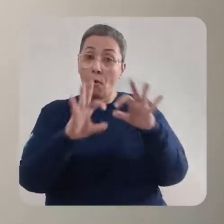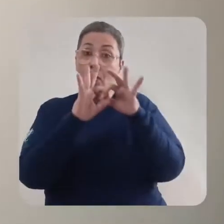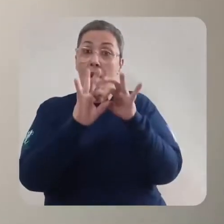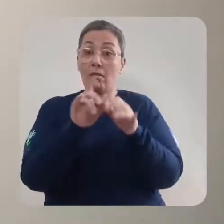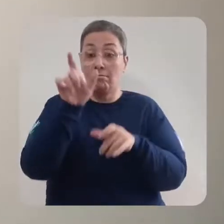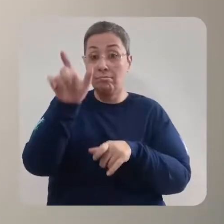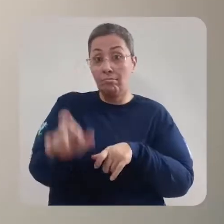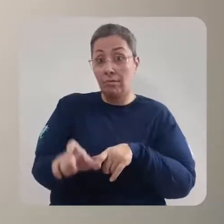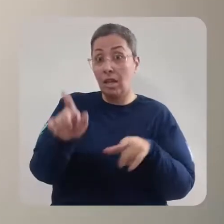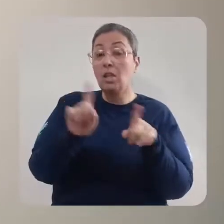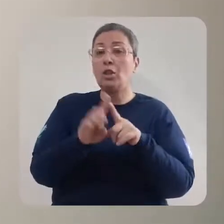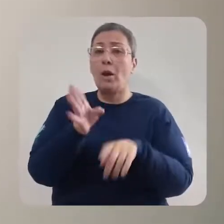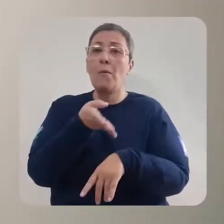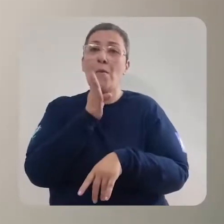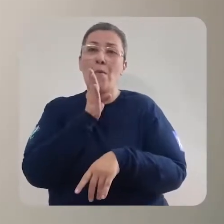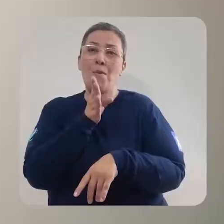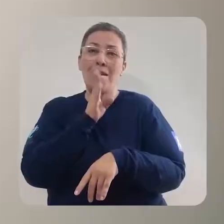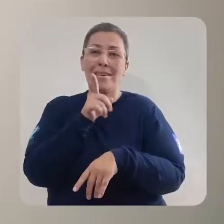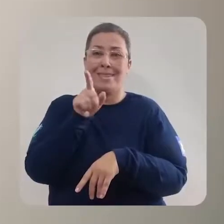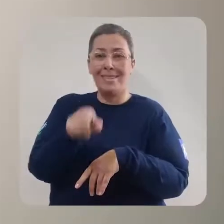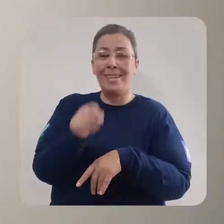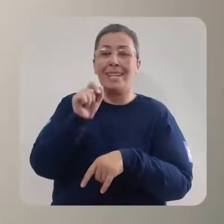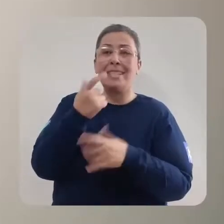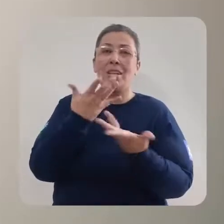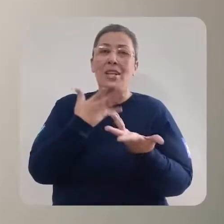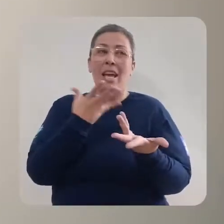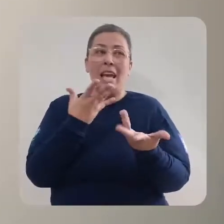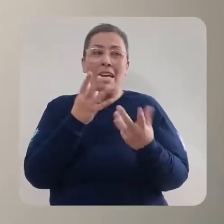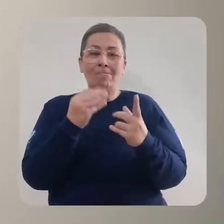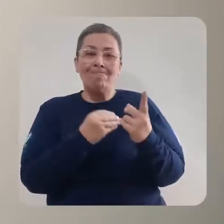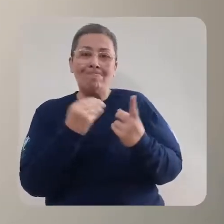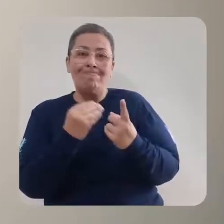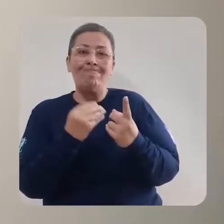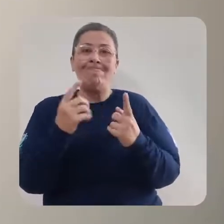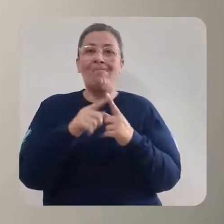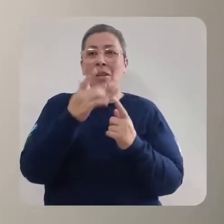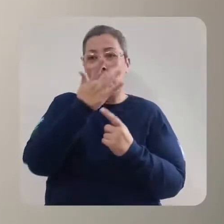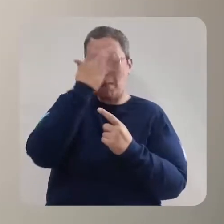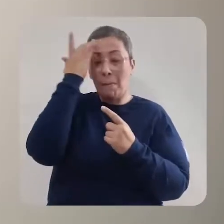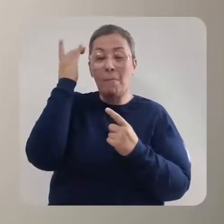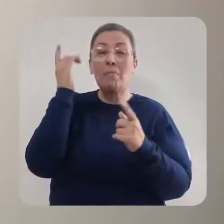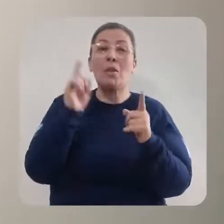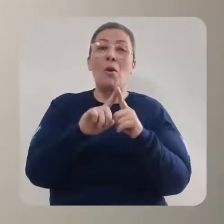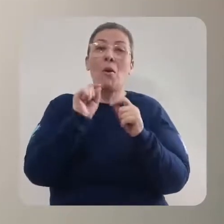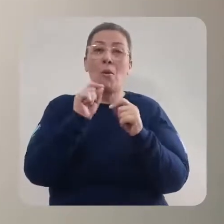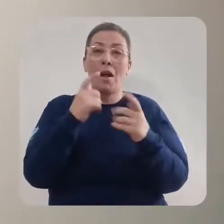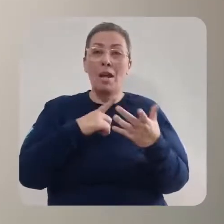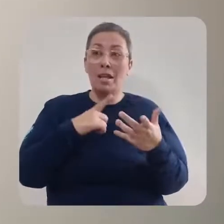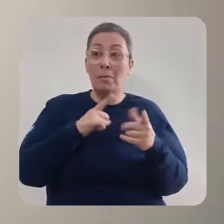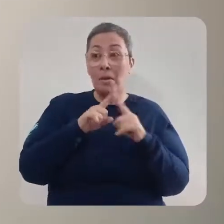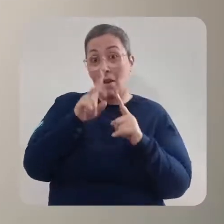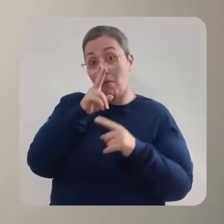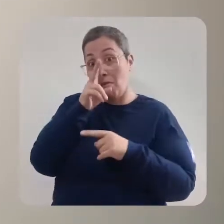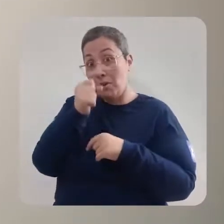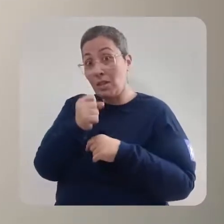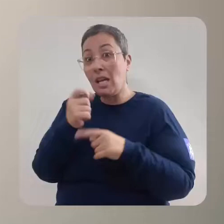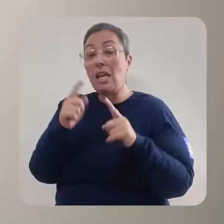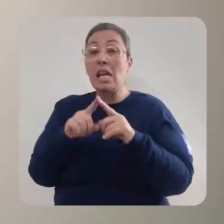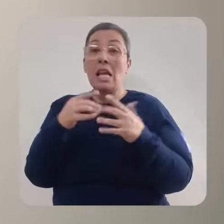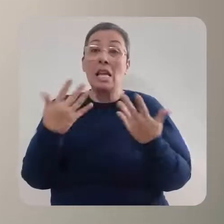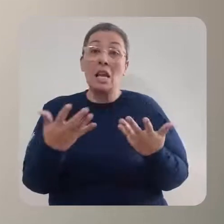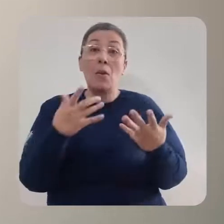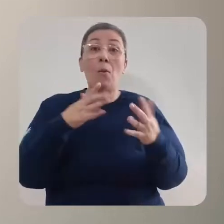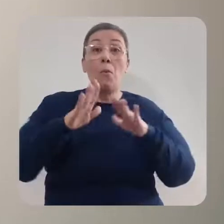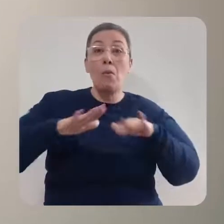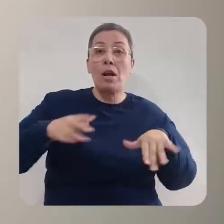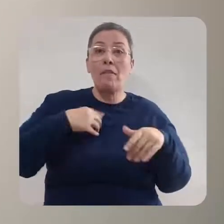ele tem com ele. Ele já conhece, né, as fraquezas daquele cabeleireiro e as suas fortalezas. Então